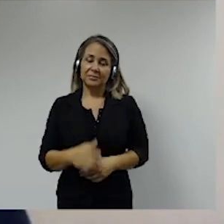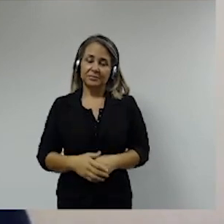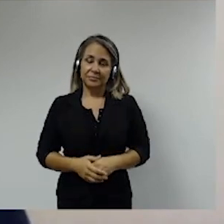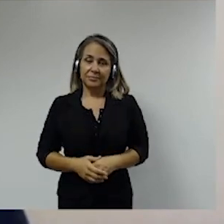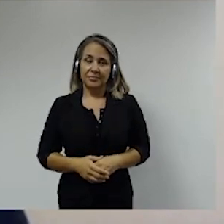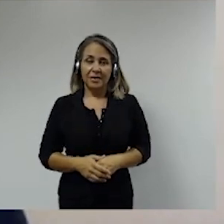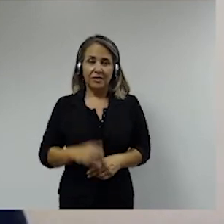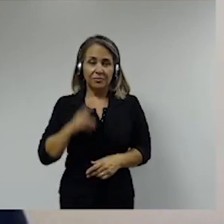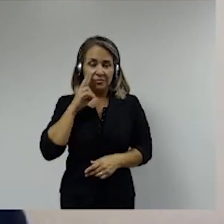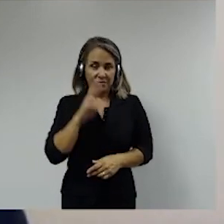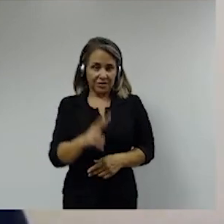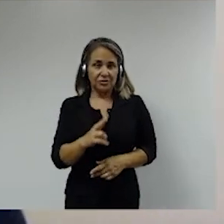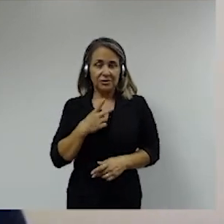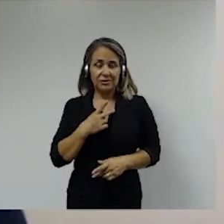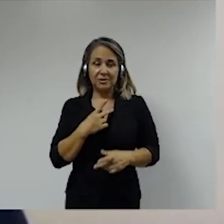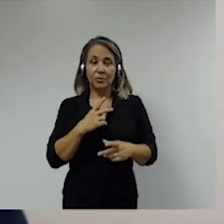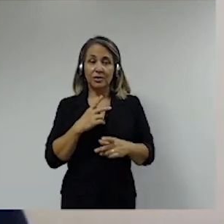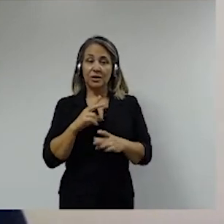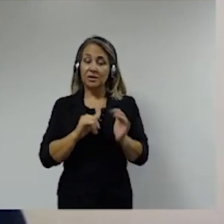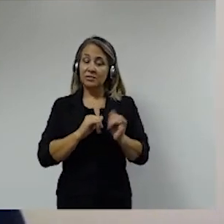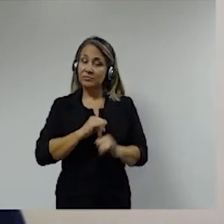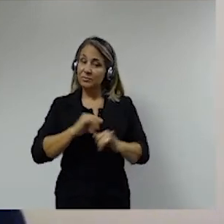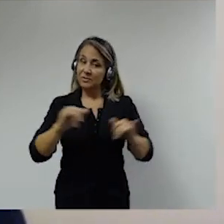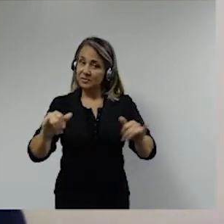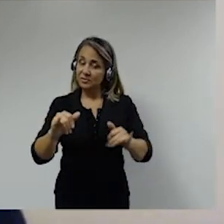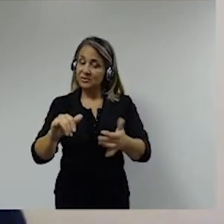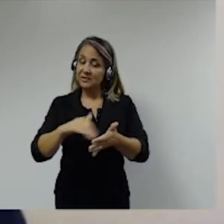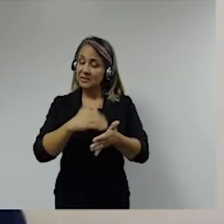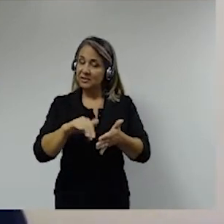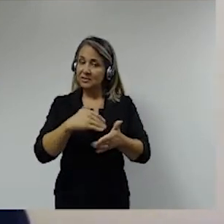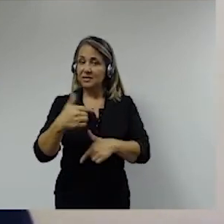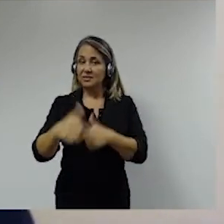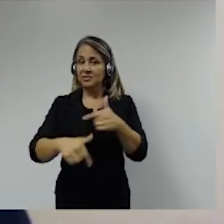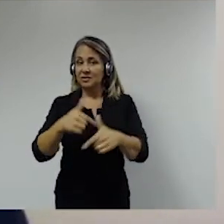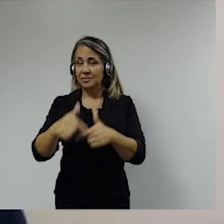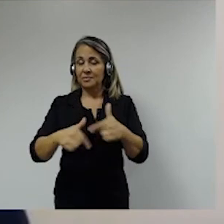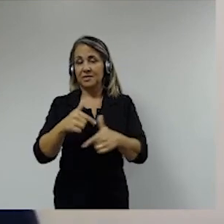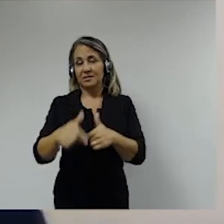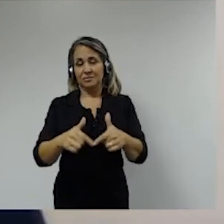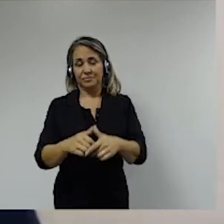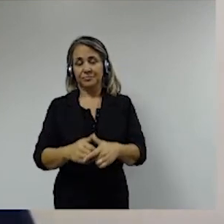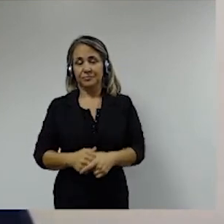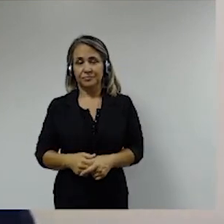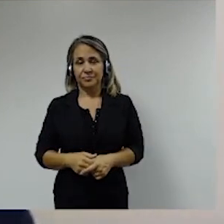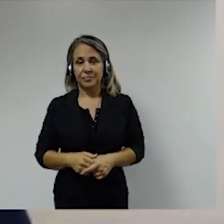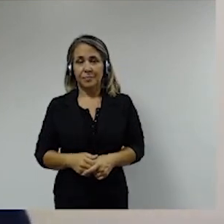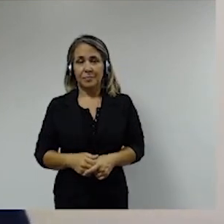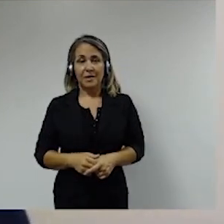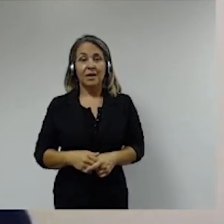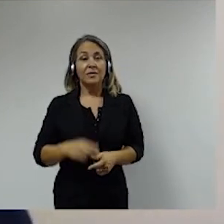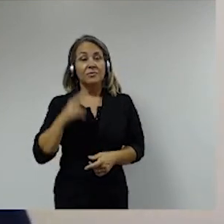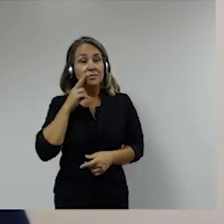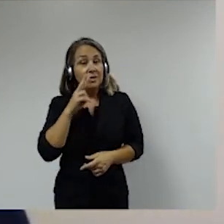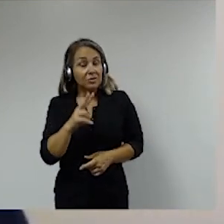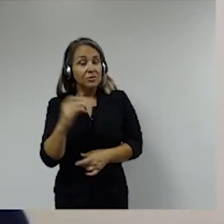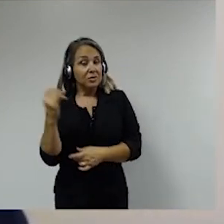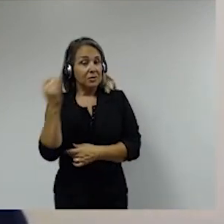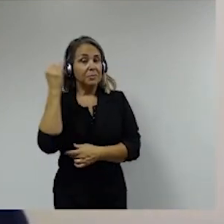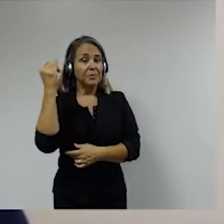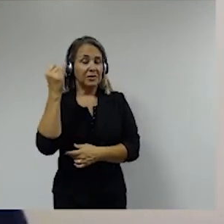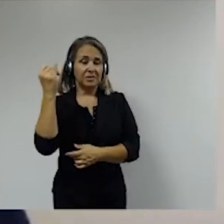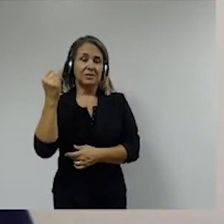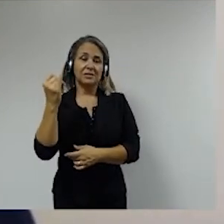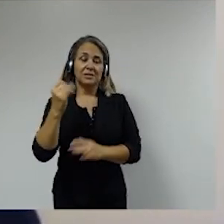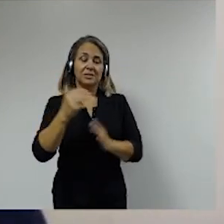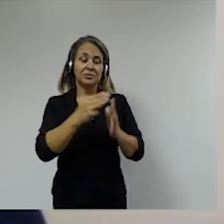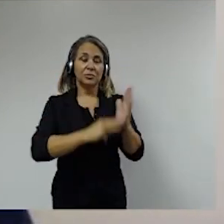Vejam, pois, esses são dados da Secretaria de Trabalho do Ministério de Trabalho e Emprego. E vejam, pois, a importância de uma medida